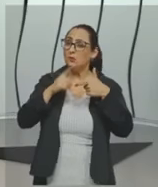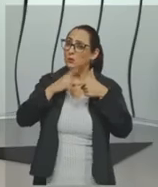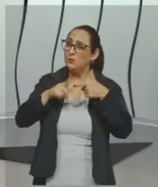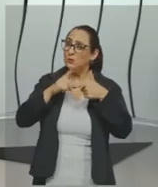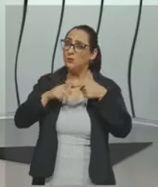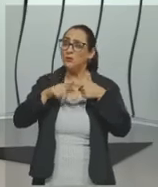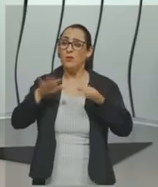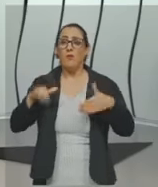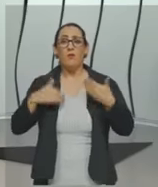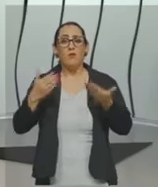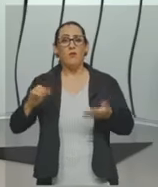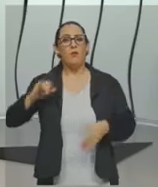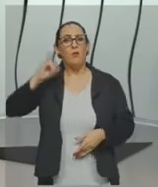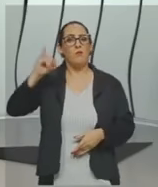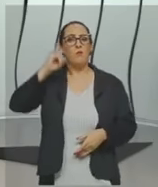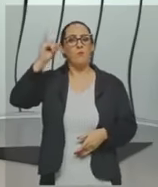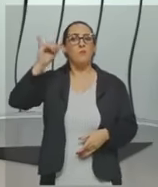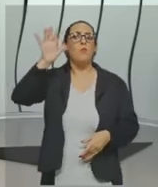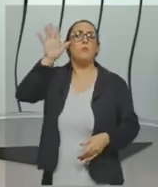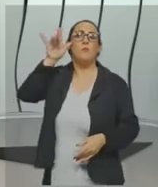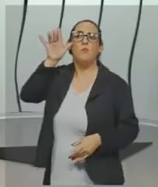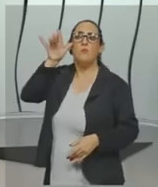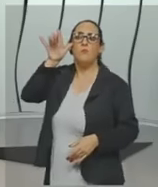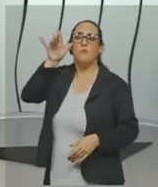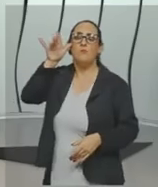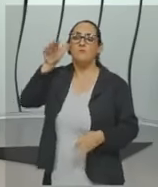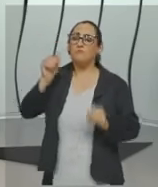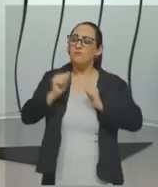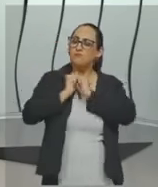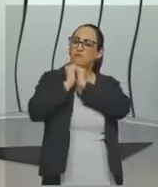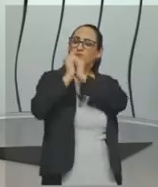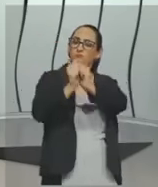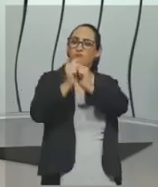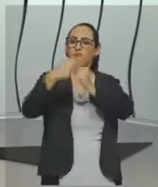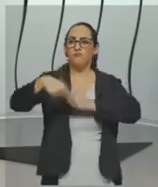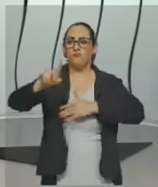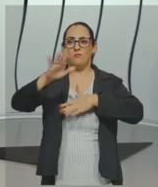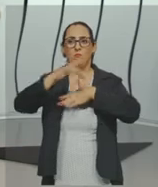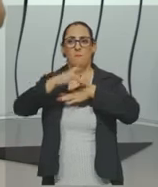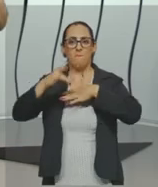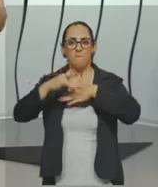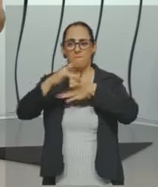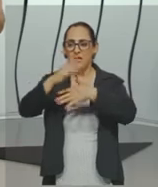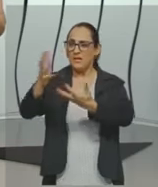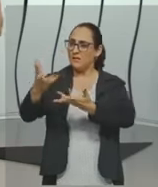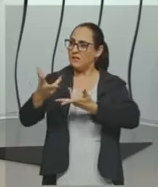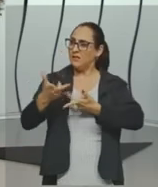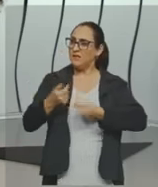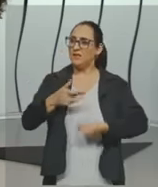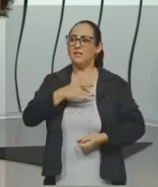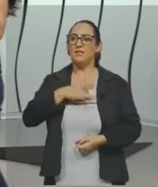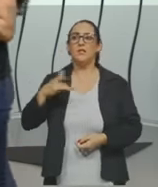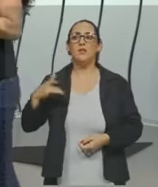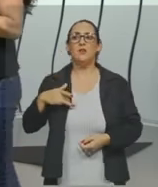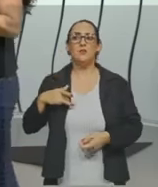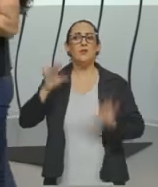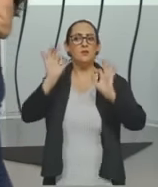muito importante observar, acompanhar, ir ao médico, ter o atendimento de saúde adequado, tá?